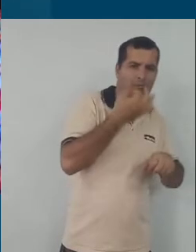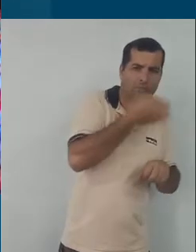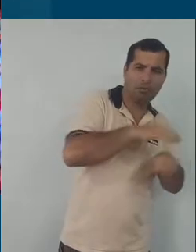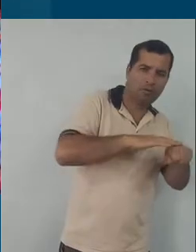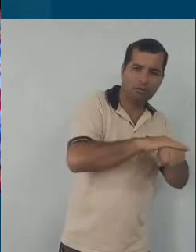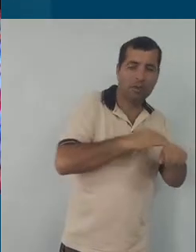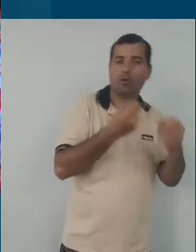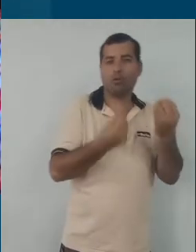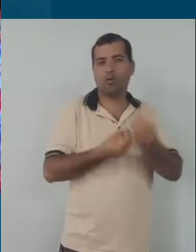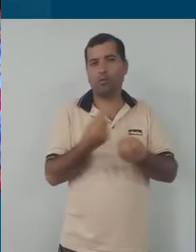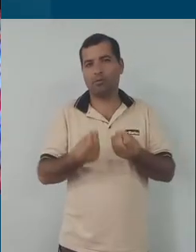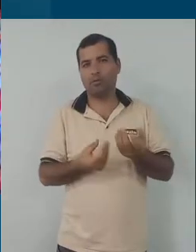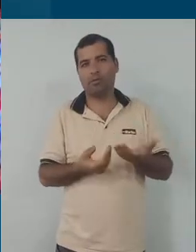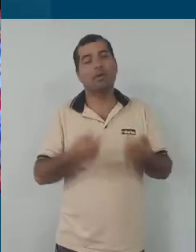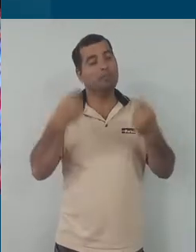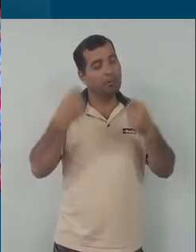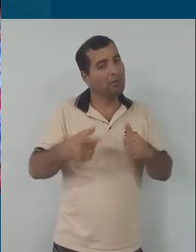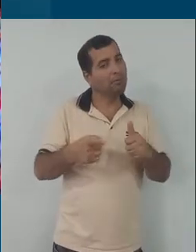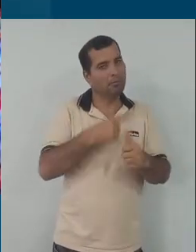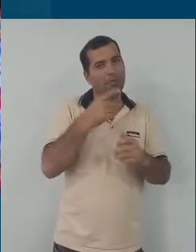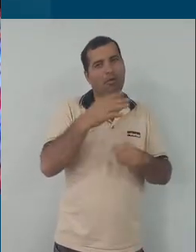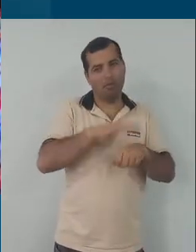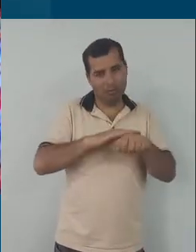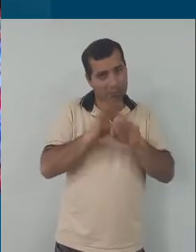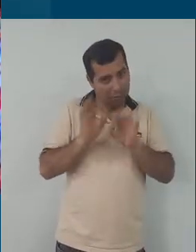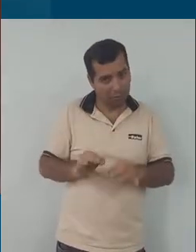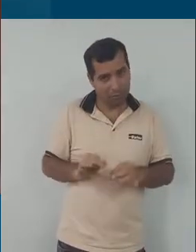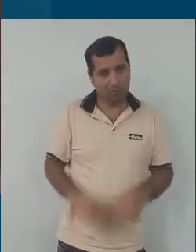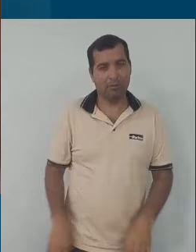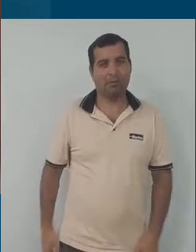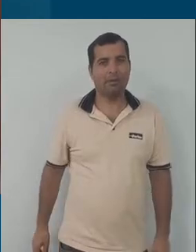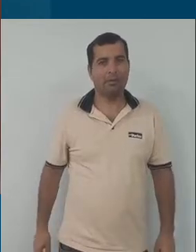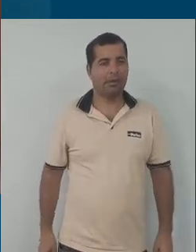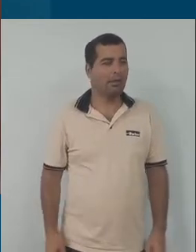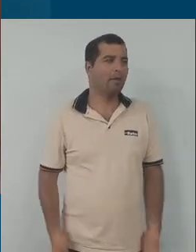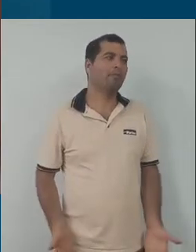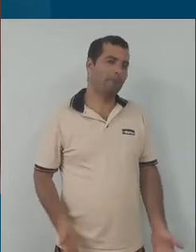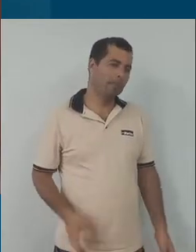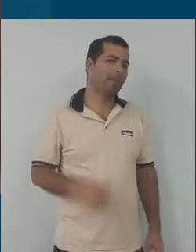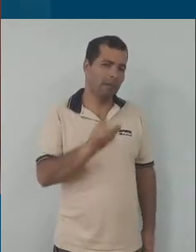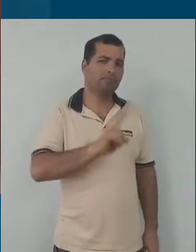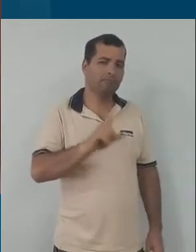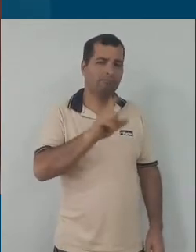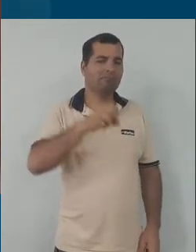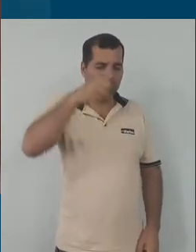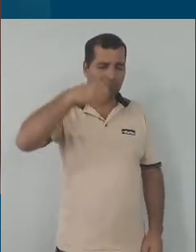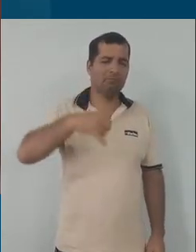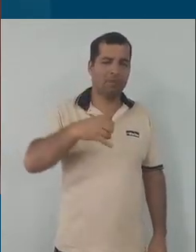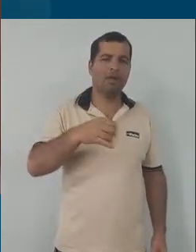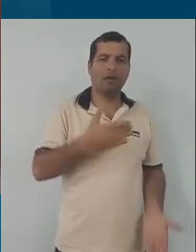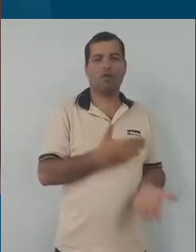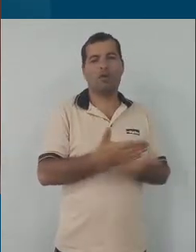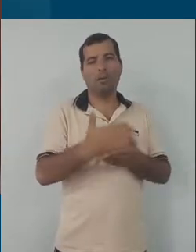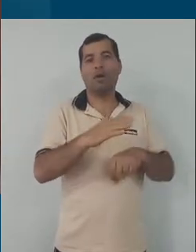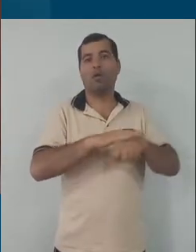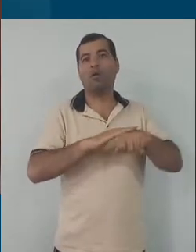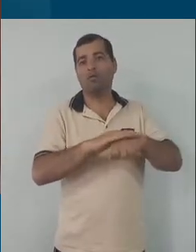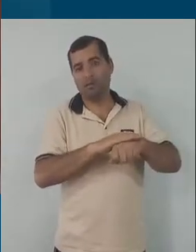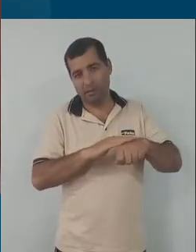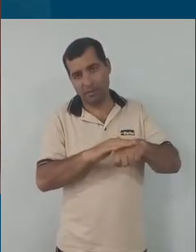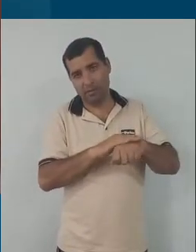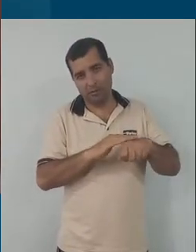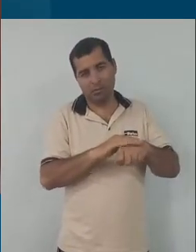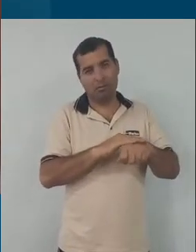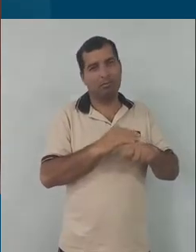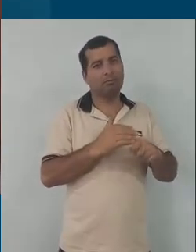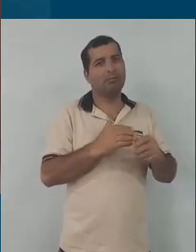começa conversando, né? Eu acho que começa conversando, e para mim a